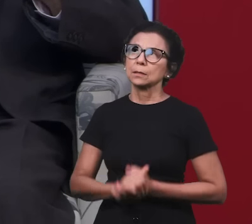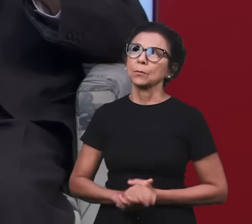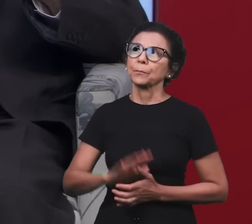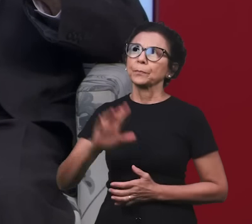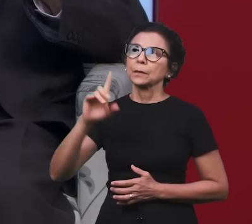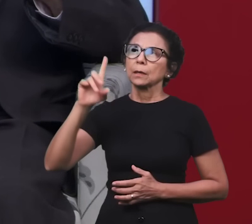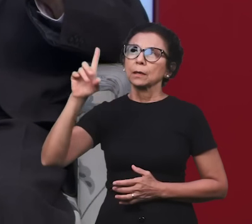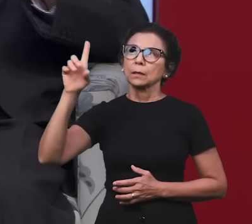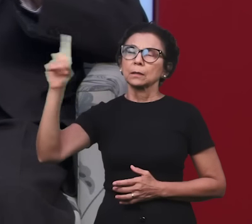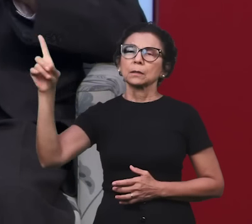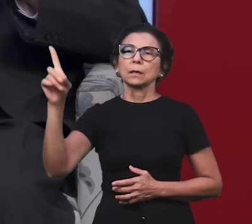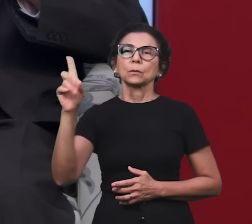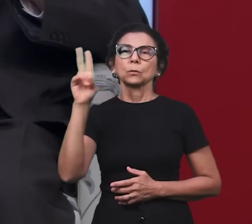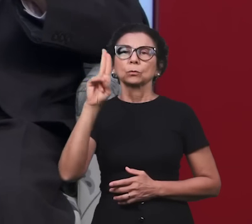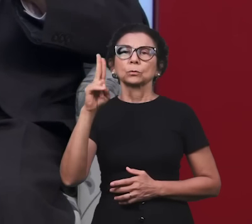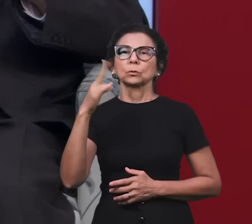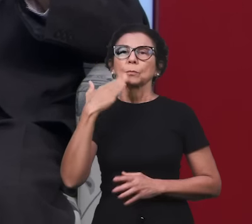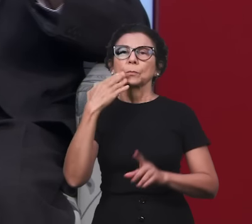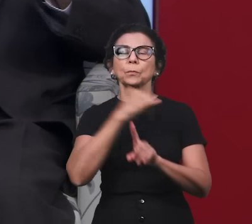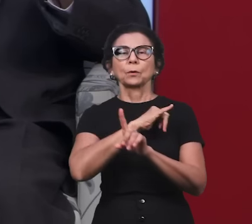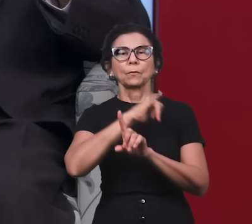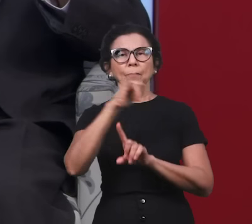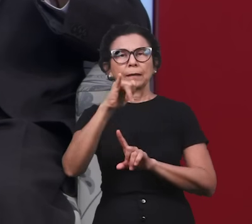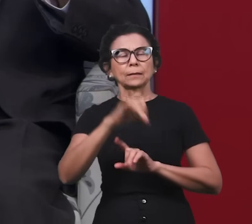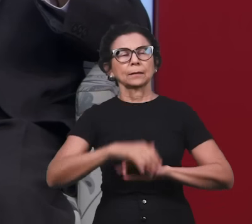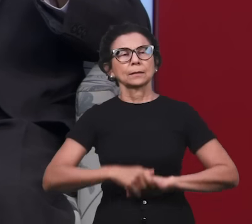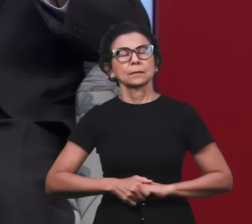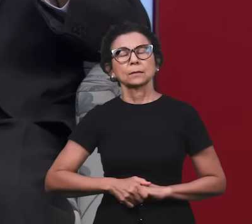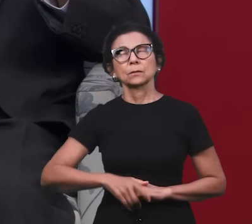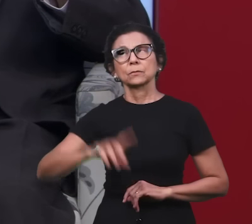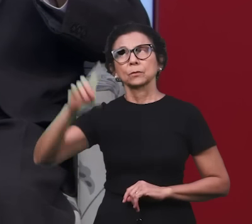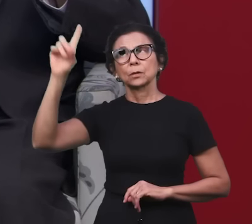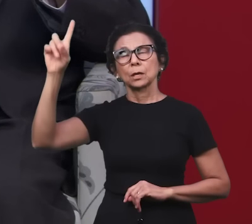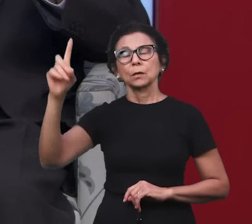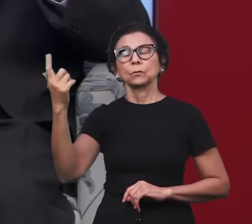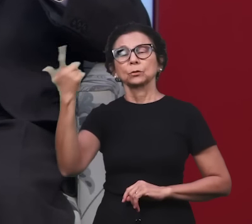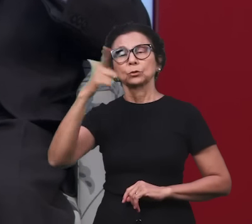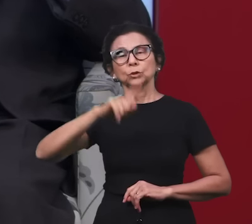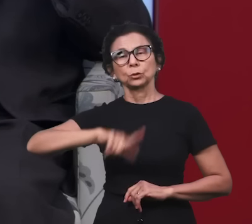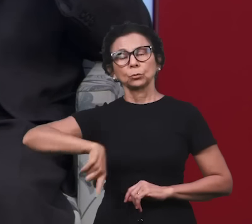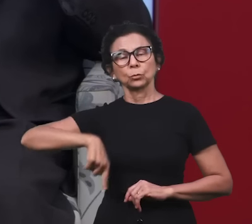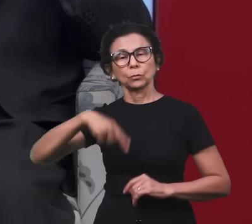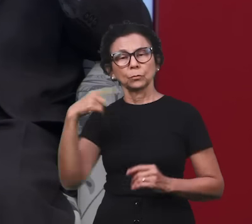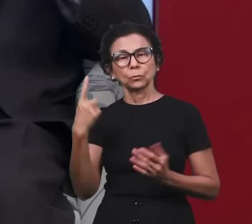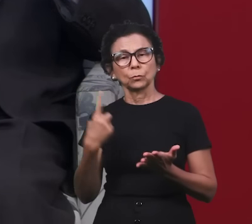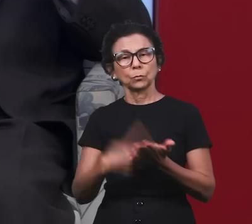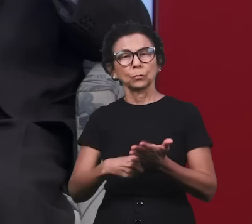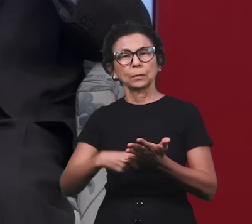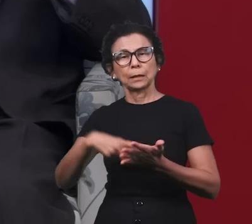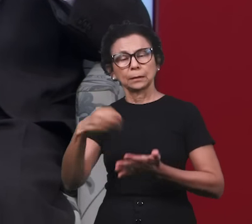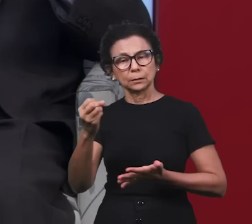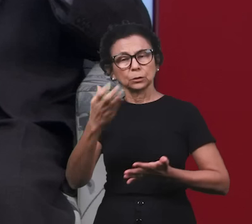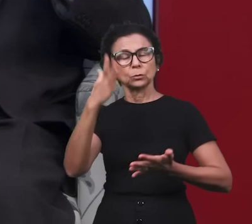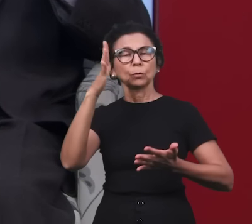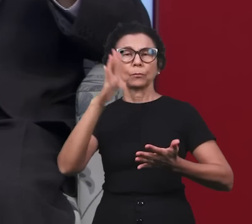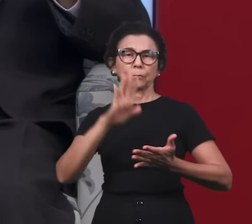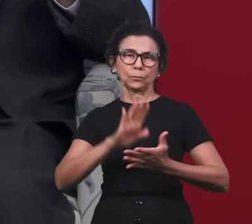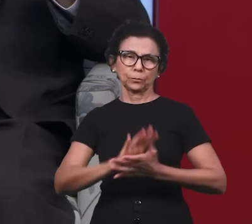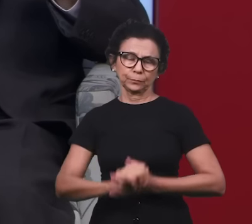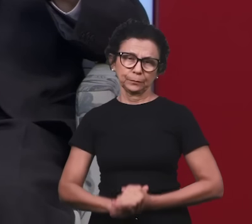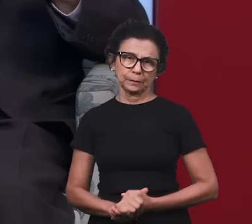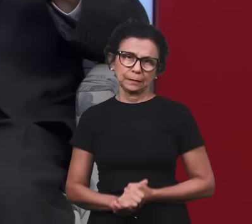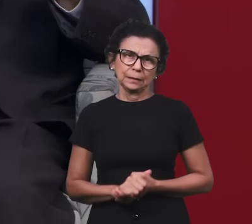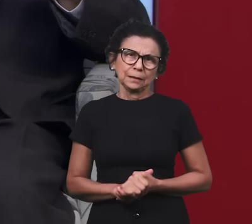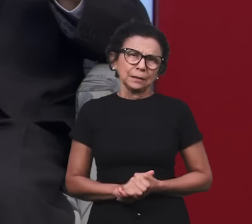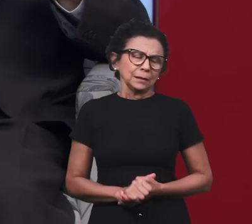novo com a casa de Israel e com a casa de Judá, não conforme o concerto que eu fiz com